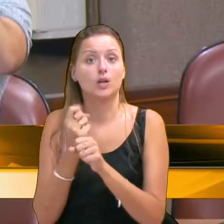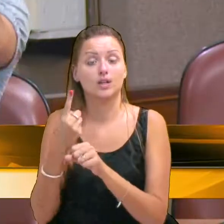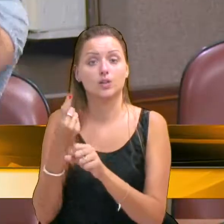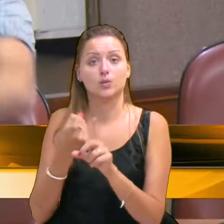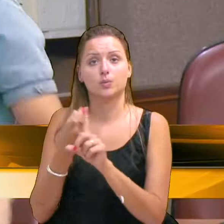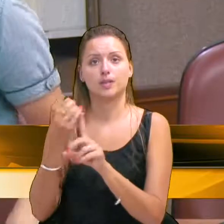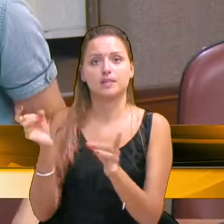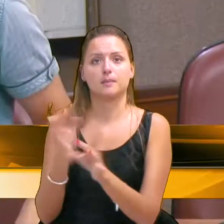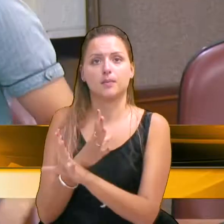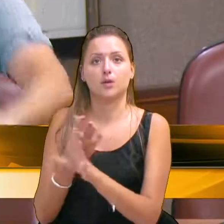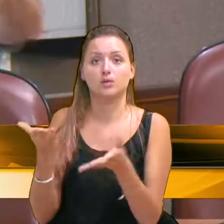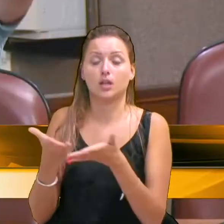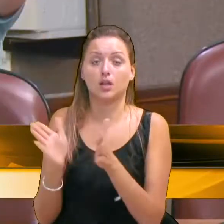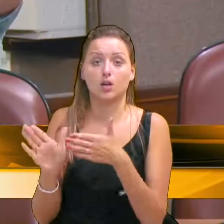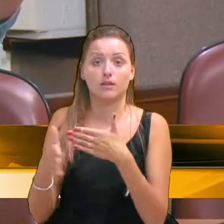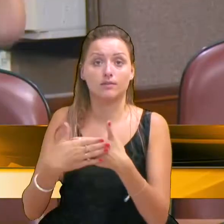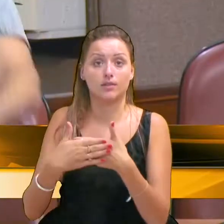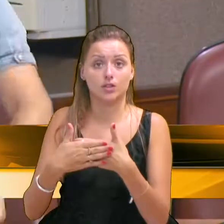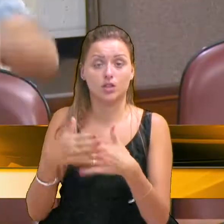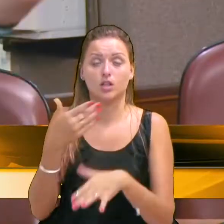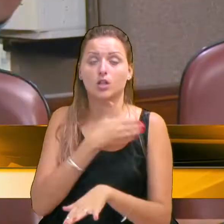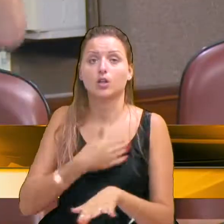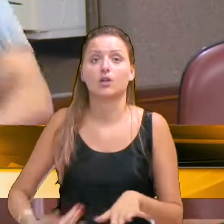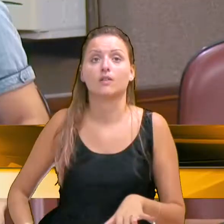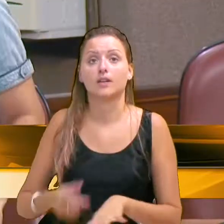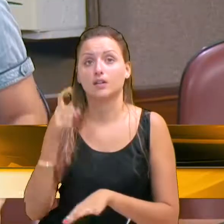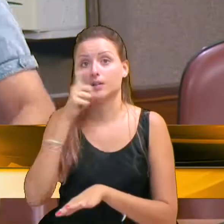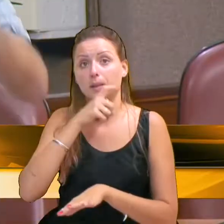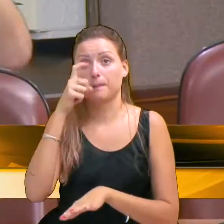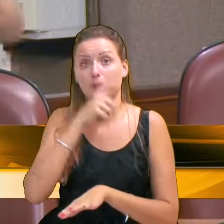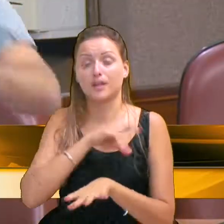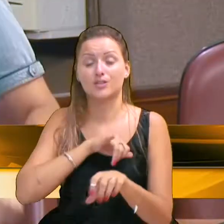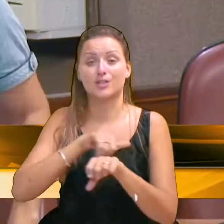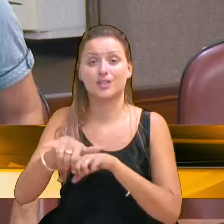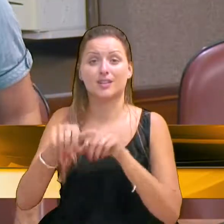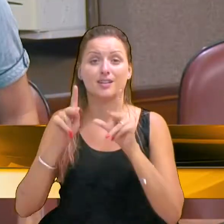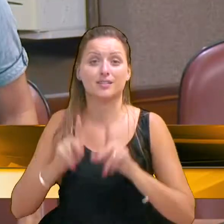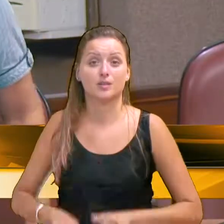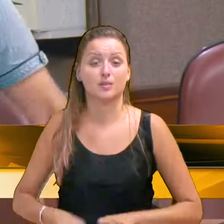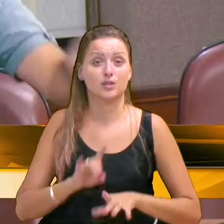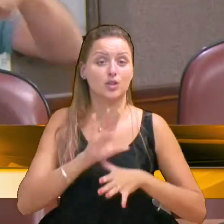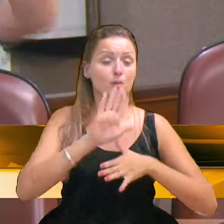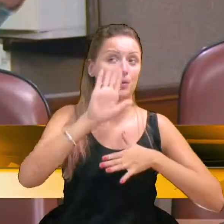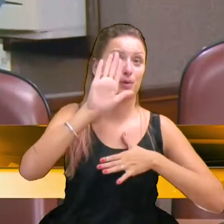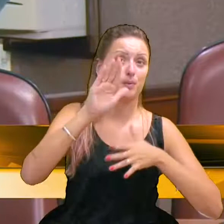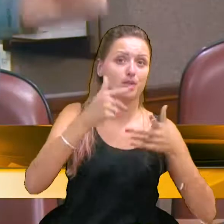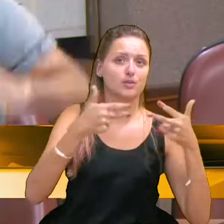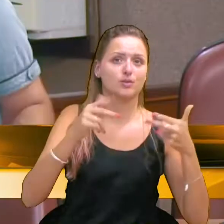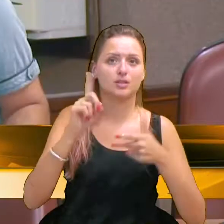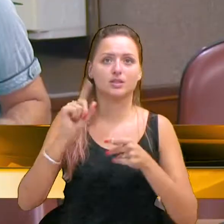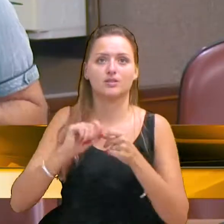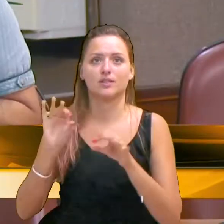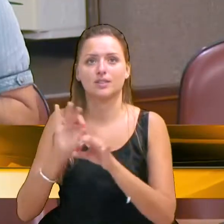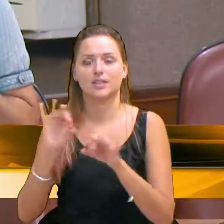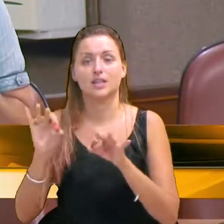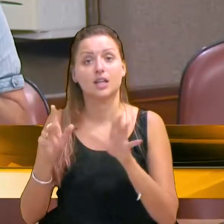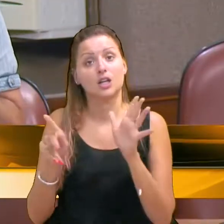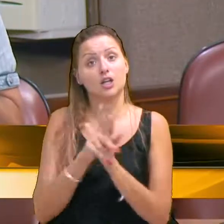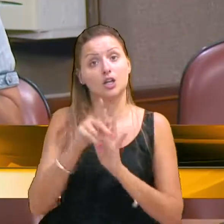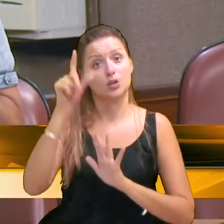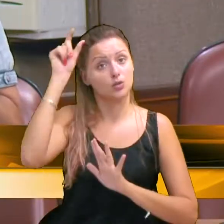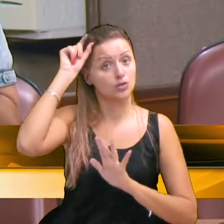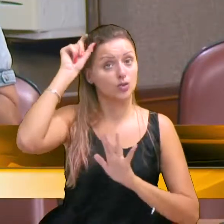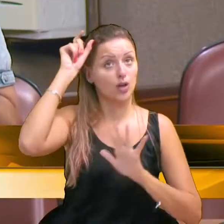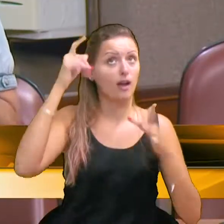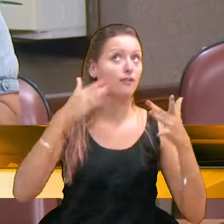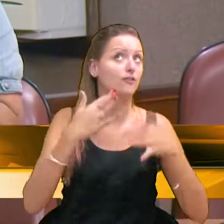pronta, e a UBS fechada. Um governo mentiroso, falastrão, que promete uma coisa e faz outra, enquanto seu irmão vai tirar férias na Disney. E o nosso